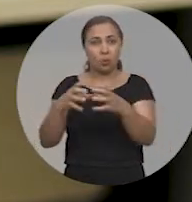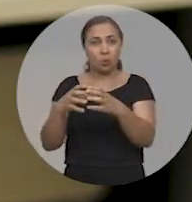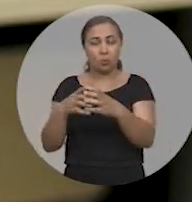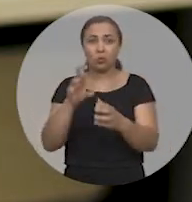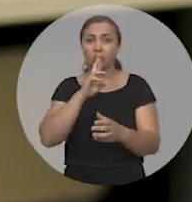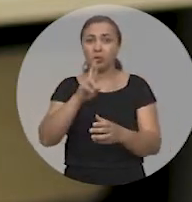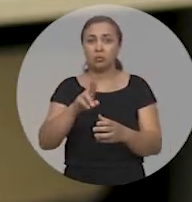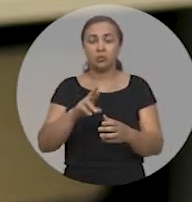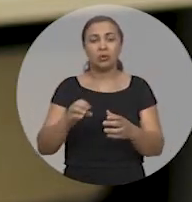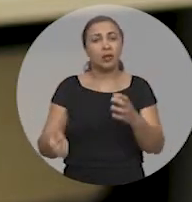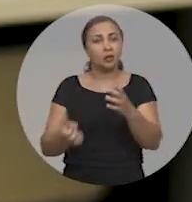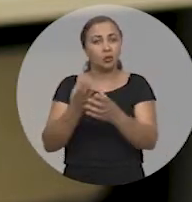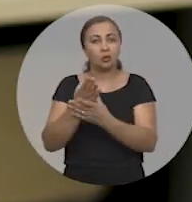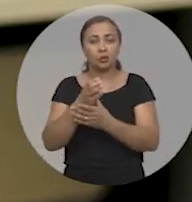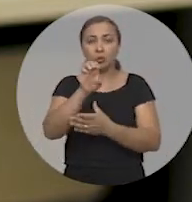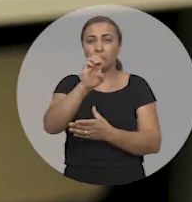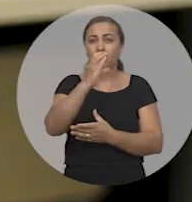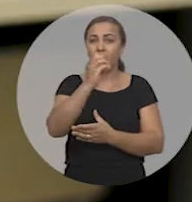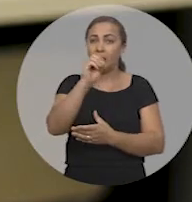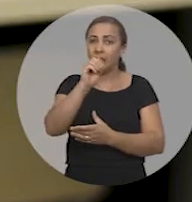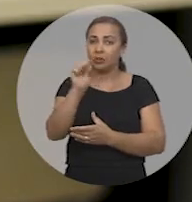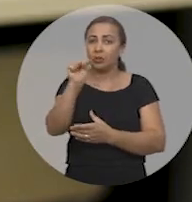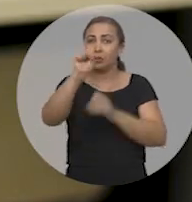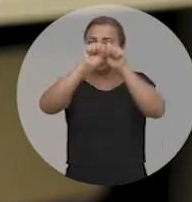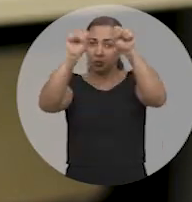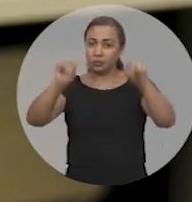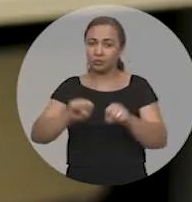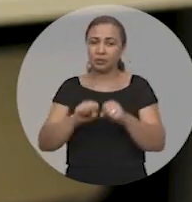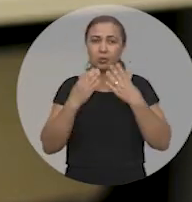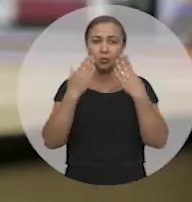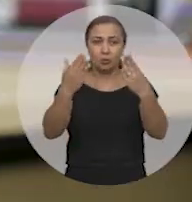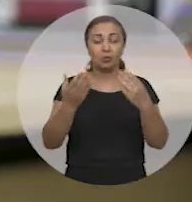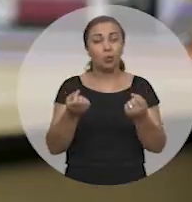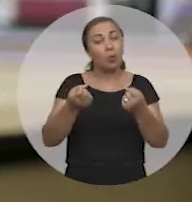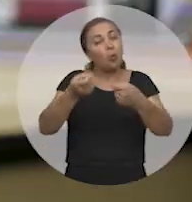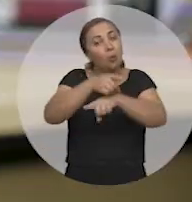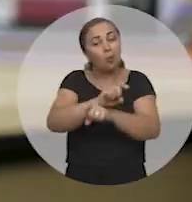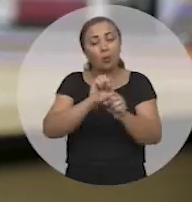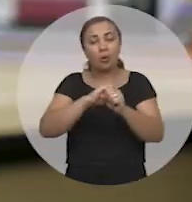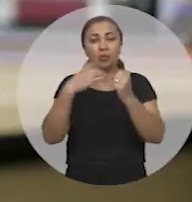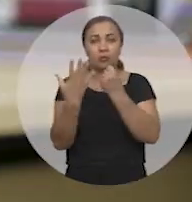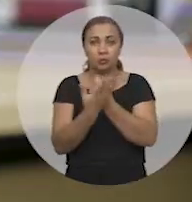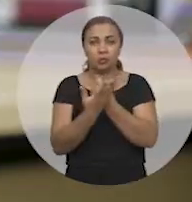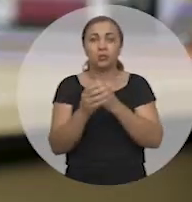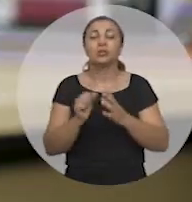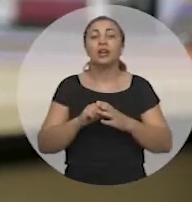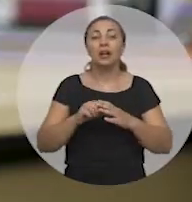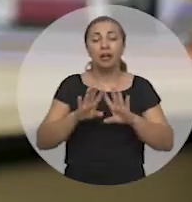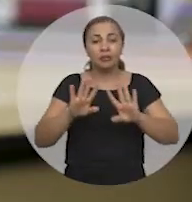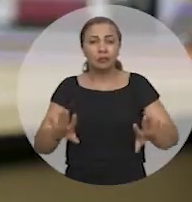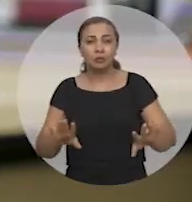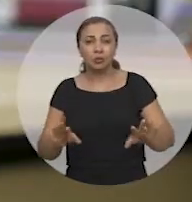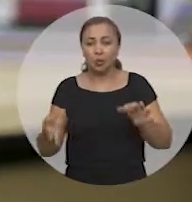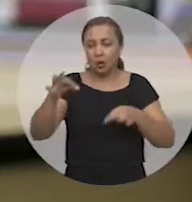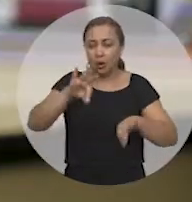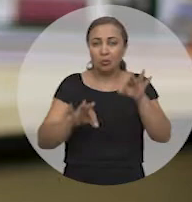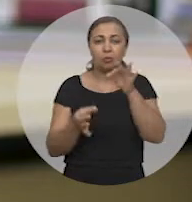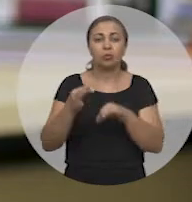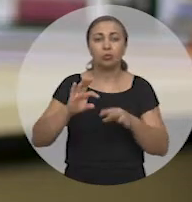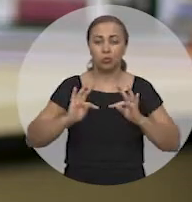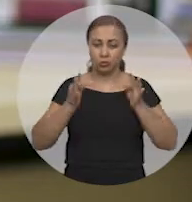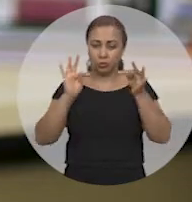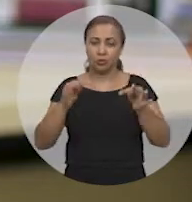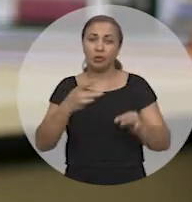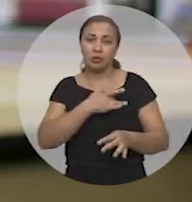de soluções, e aí nós criamos o ecossistema de enfrentamento à Covid. Então, o processo que o Laboratório de Inovação